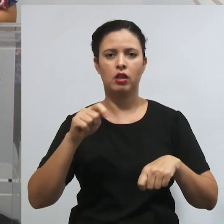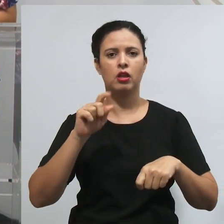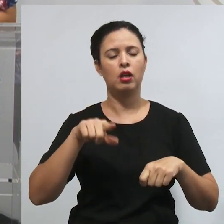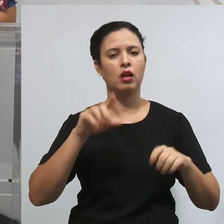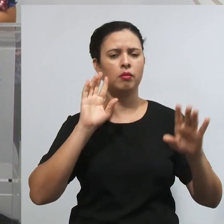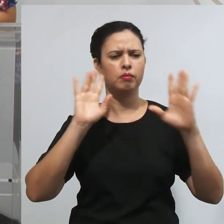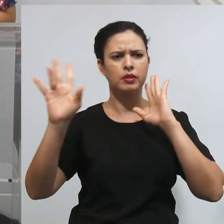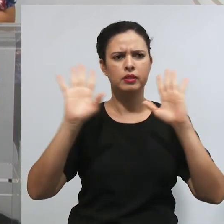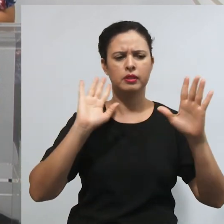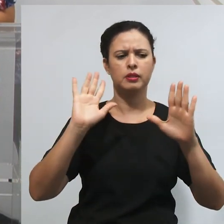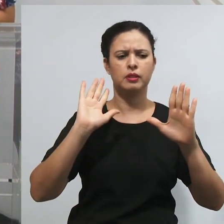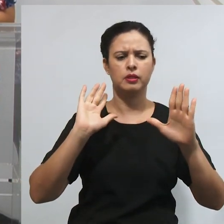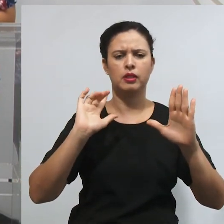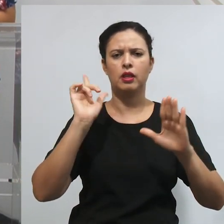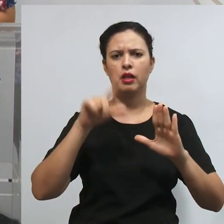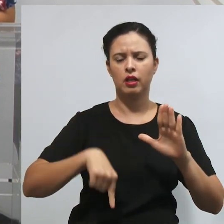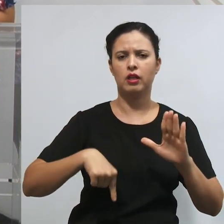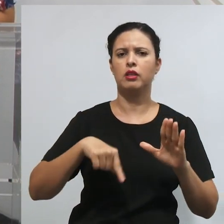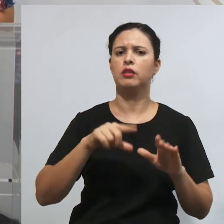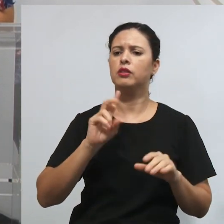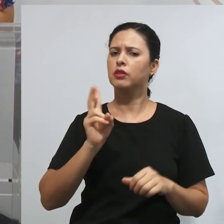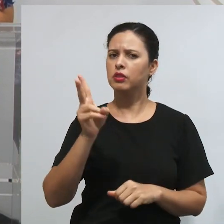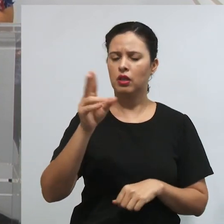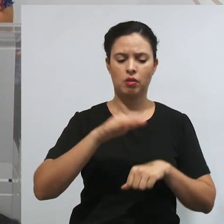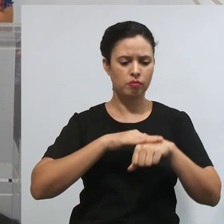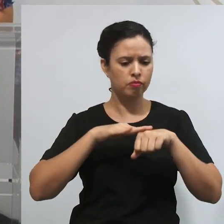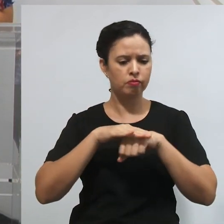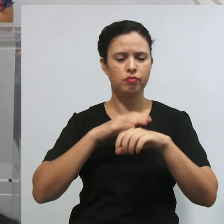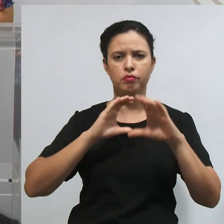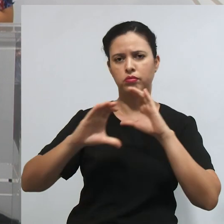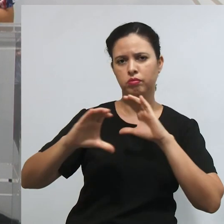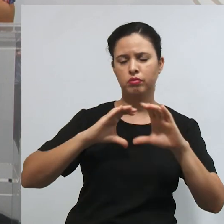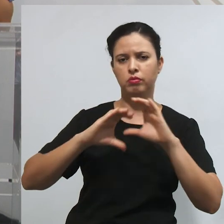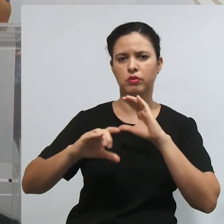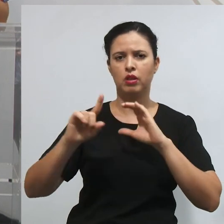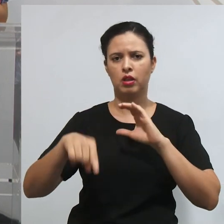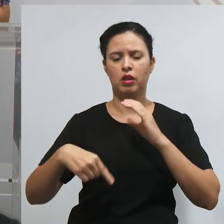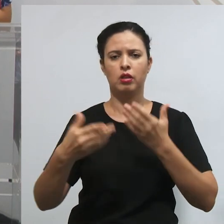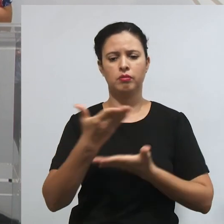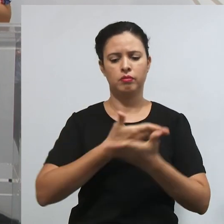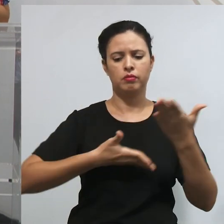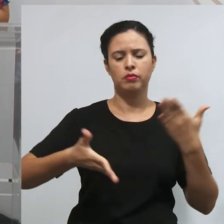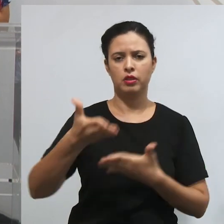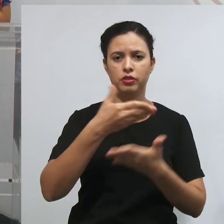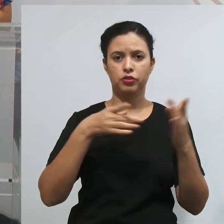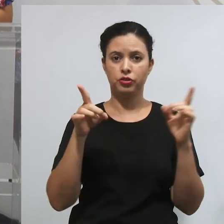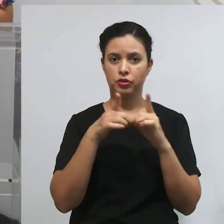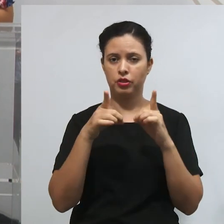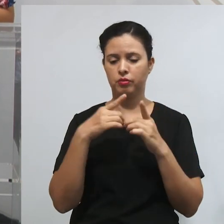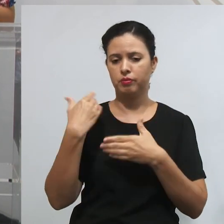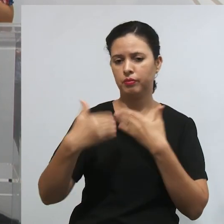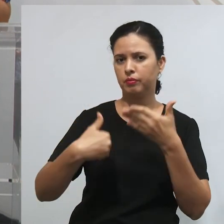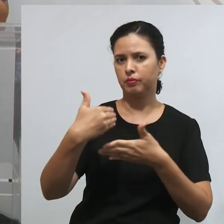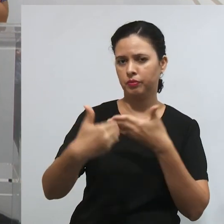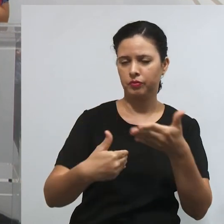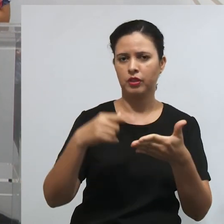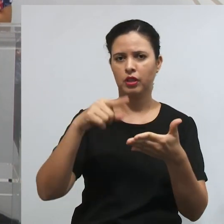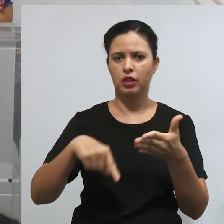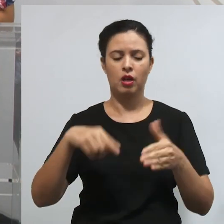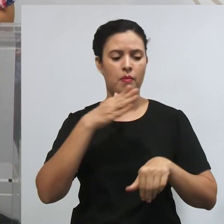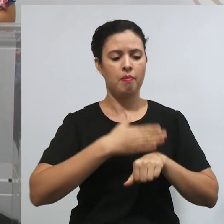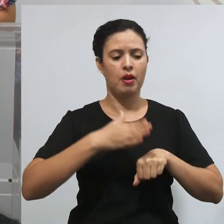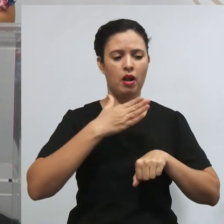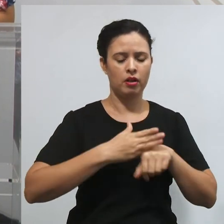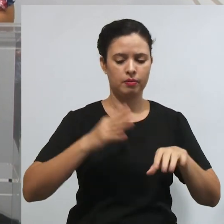e repensar a dialética da coisa, né, acontecendo ali, que a dialética é essa dinâmica que vai acontecendo entre ação e